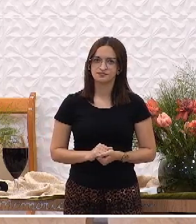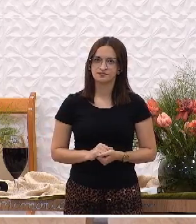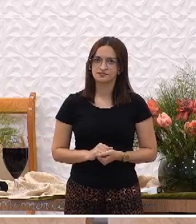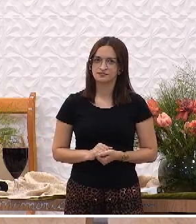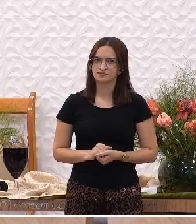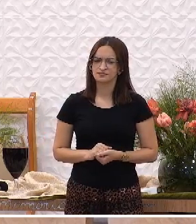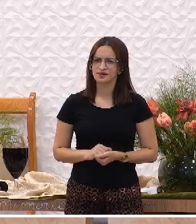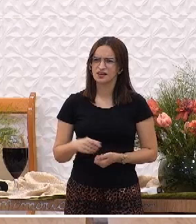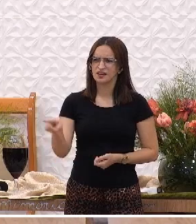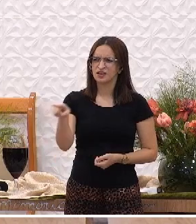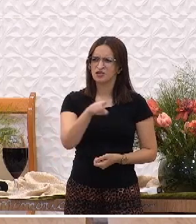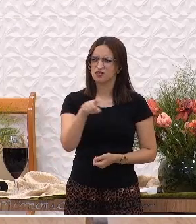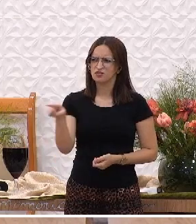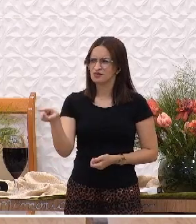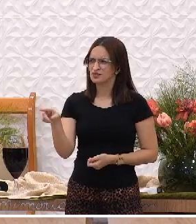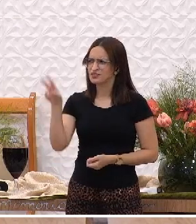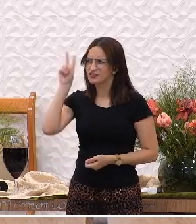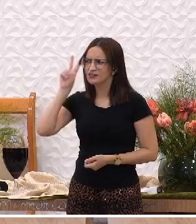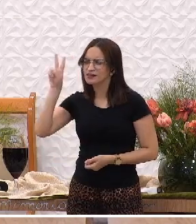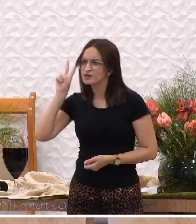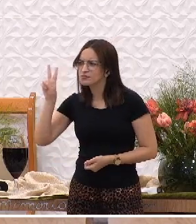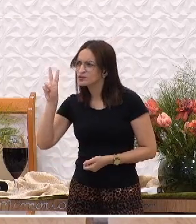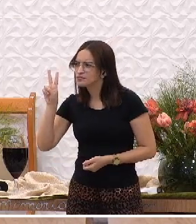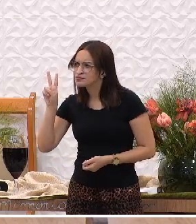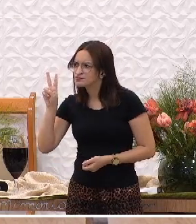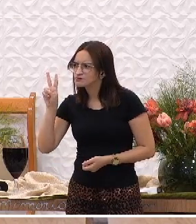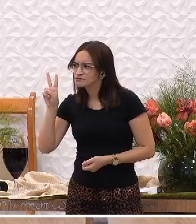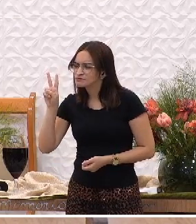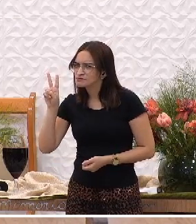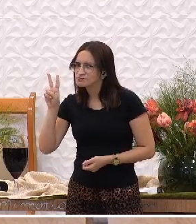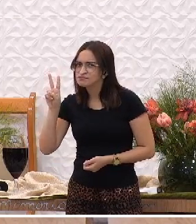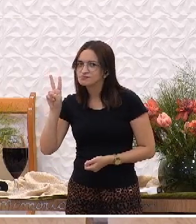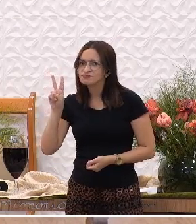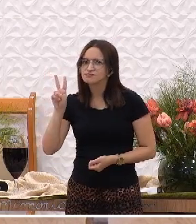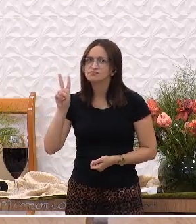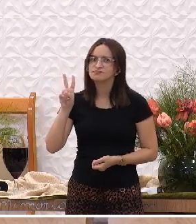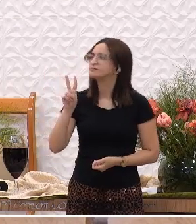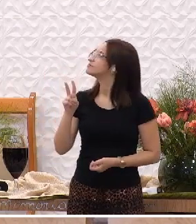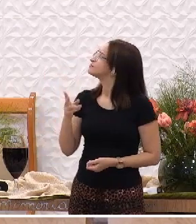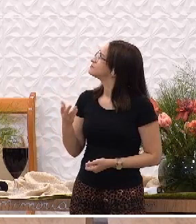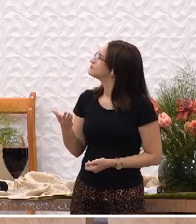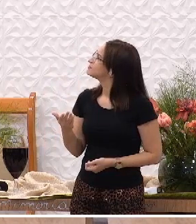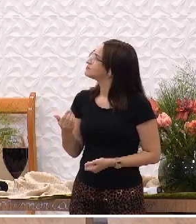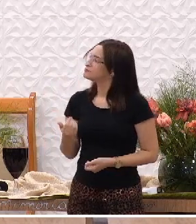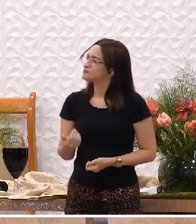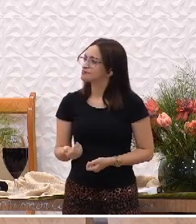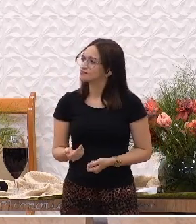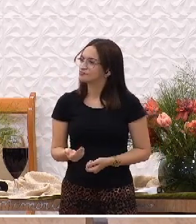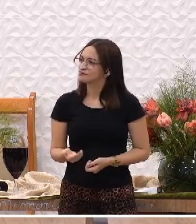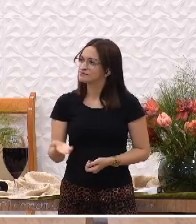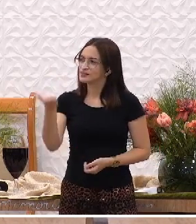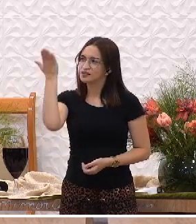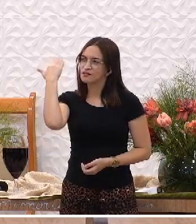Vocês lembram das imagens que eu mostrei para as igrejas que, na época da Reforma, aquelas igrejas eram consideradas simples,